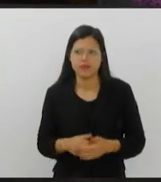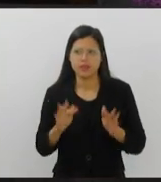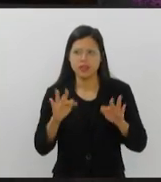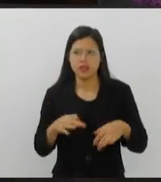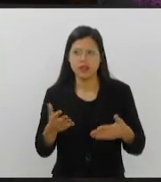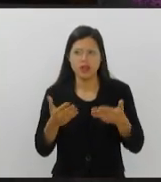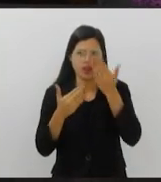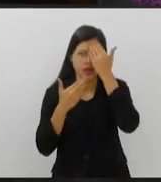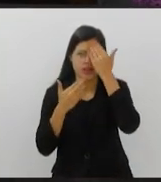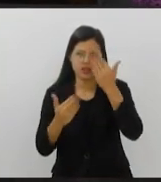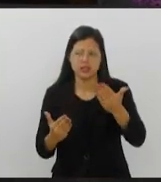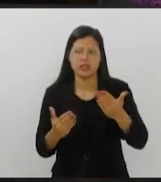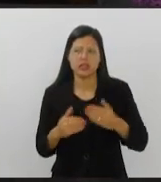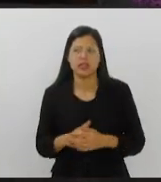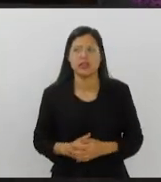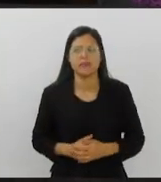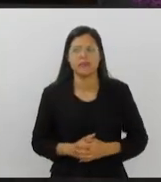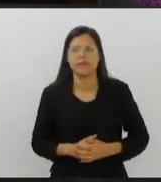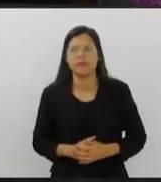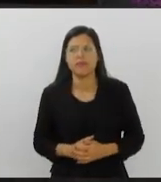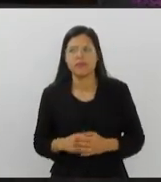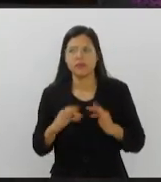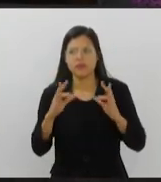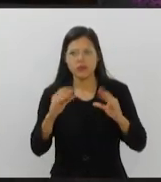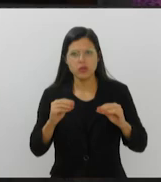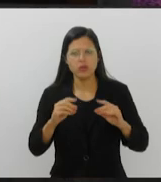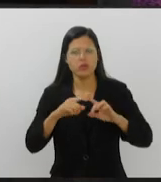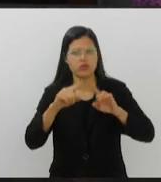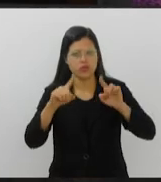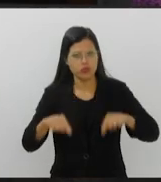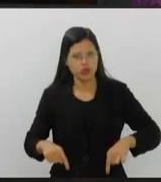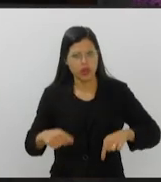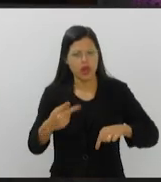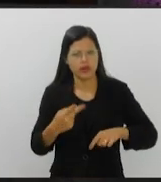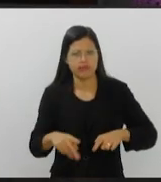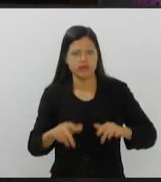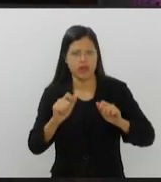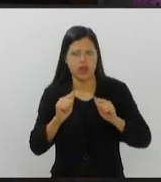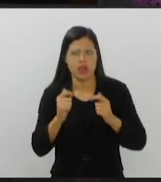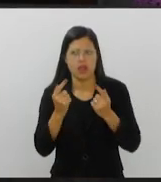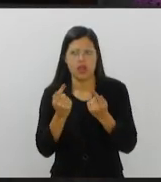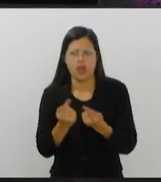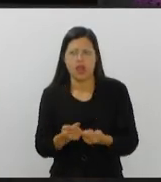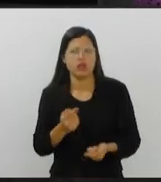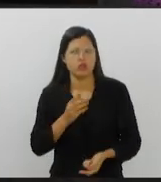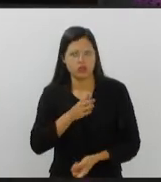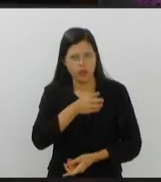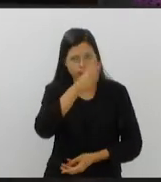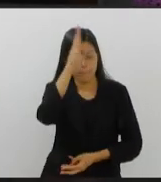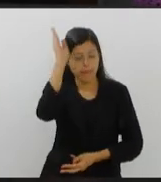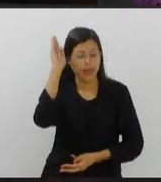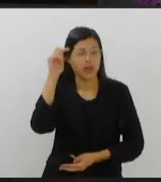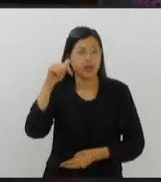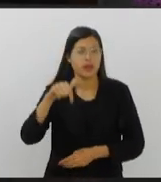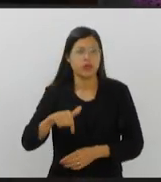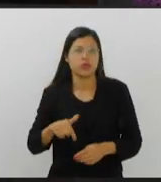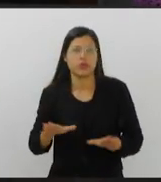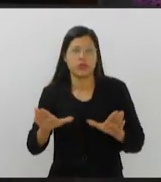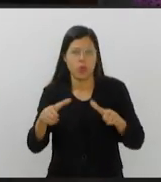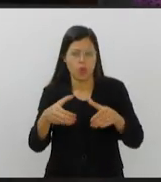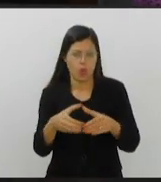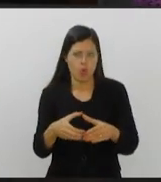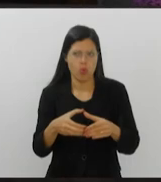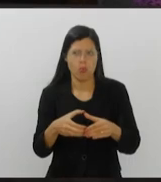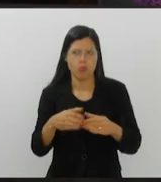gostaria de agradecer a todos os servidores da casa, a brigada, a equipe